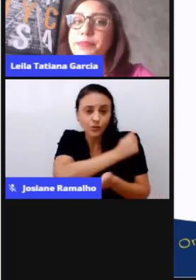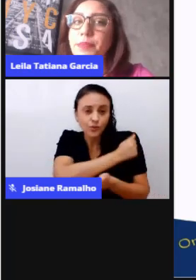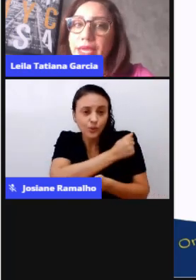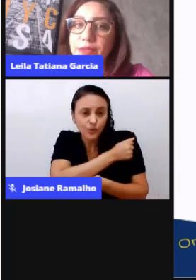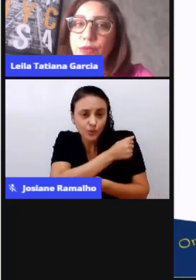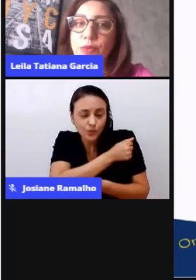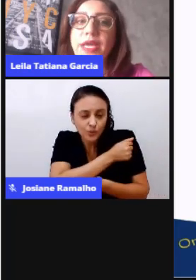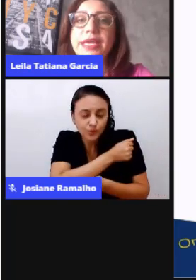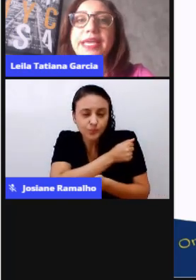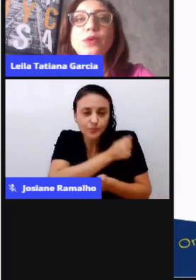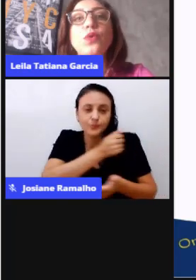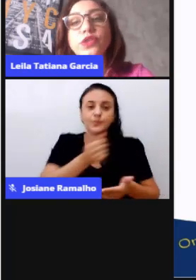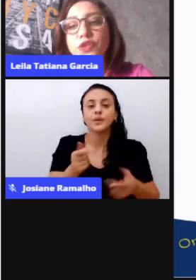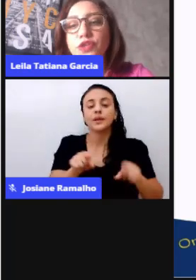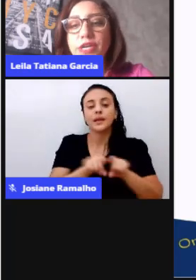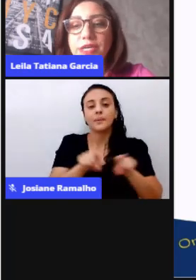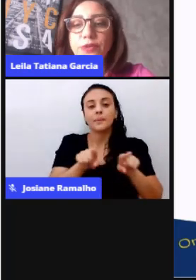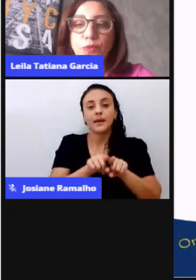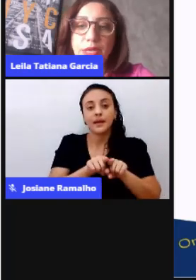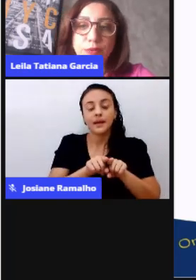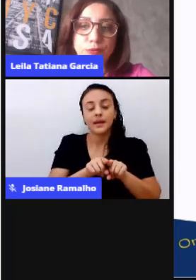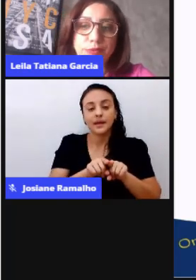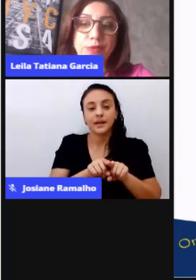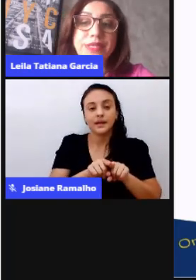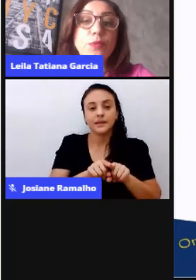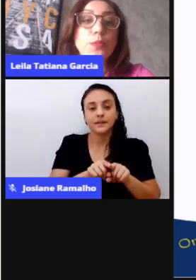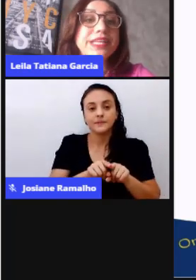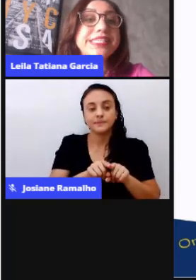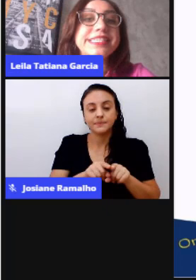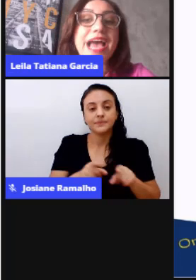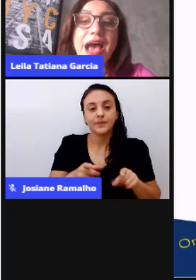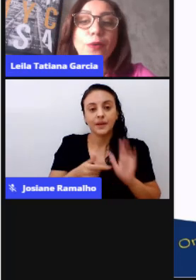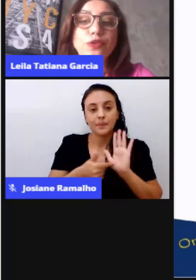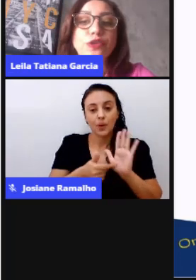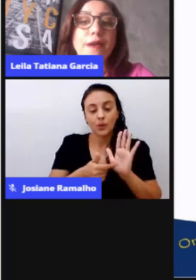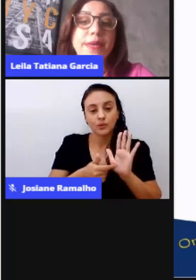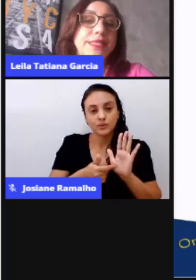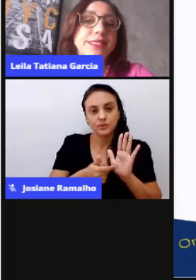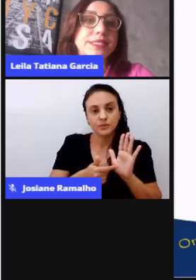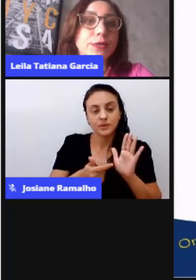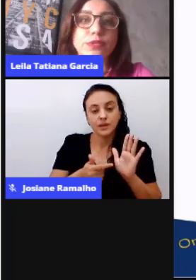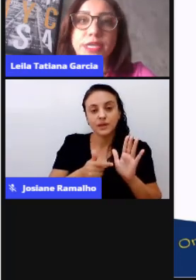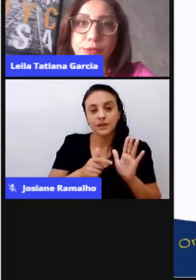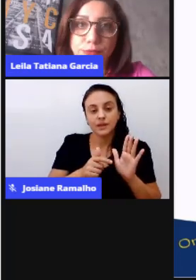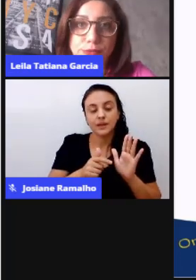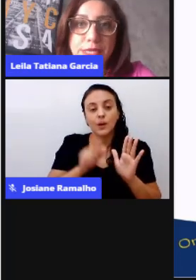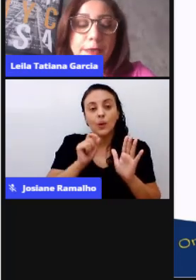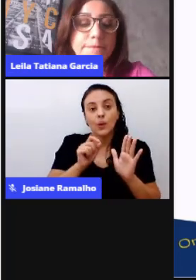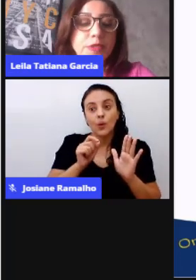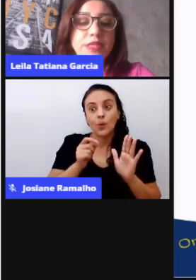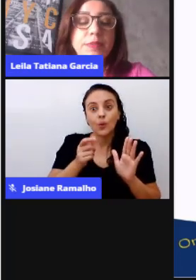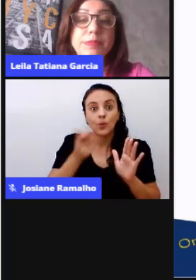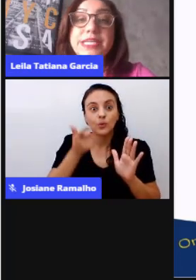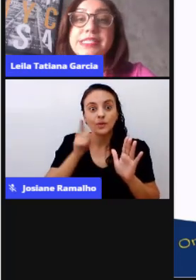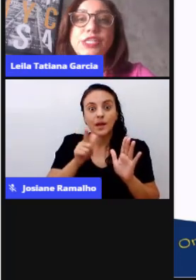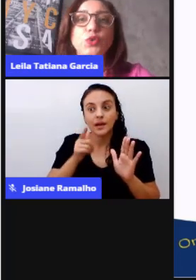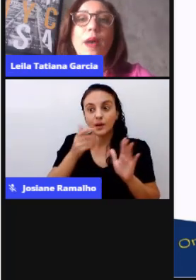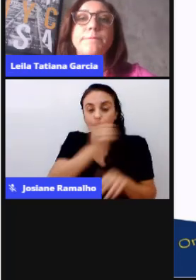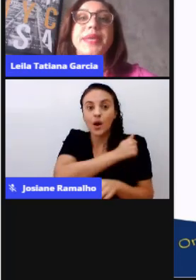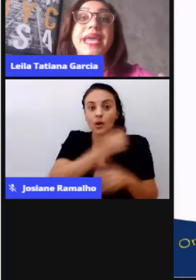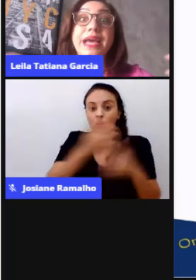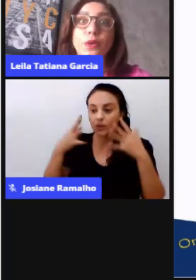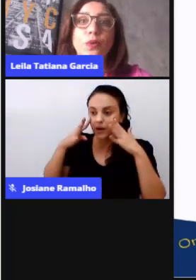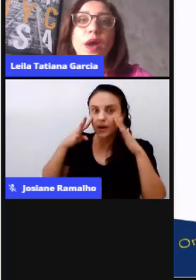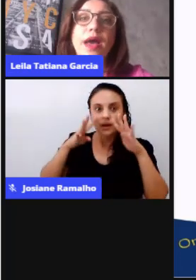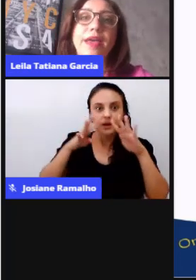o conhecimento e o cotidiano do aluno. Então, tem o potencial de chamar a atenção dos alunos. Nós sabemos que existe